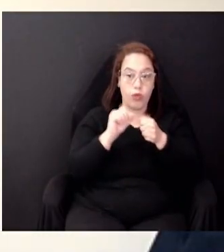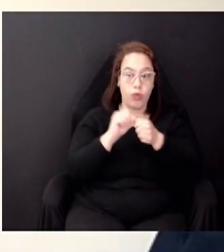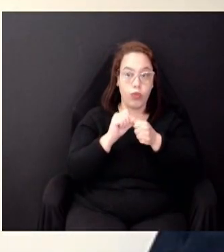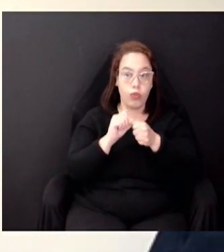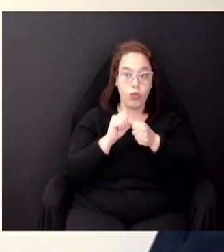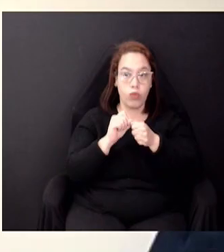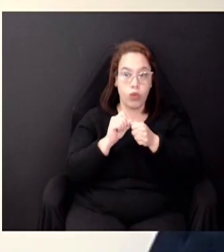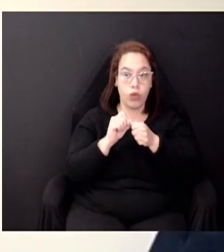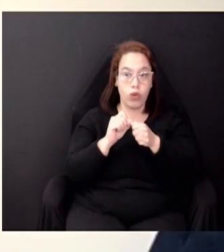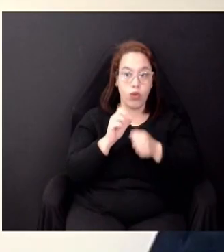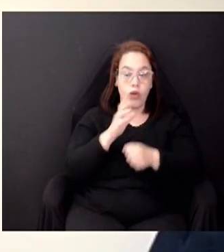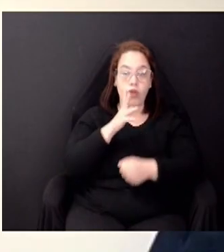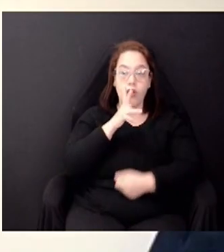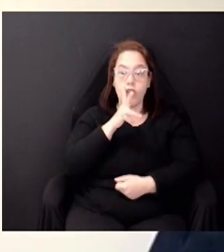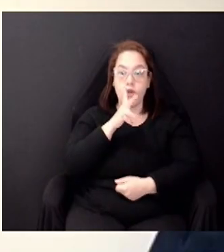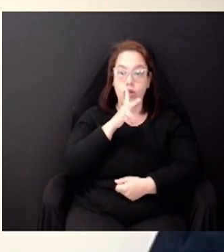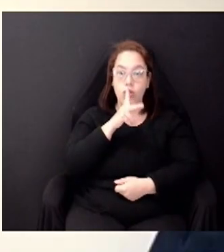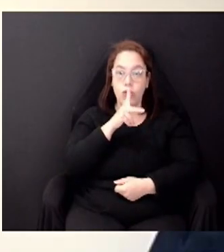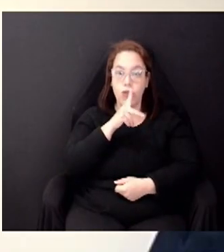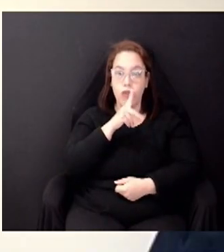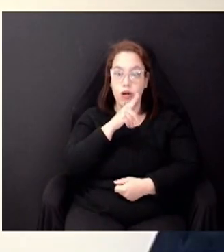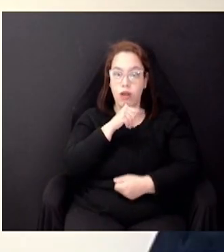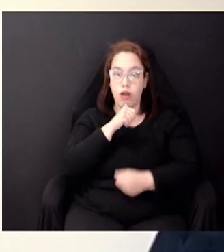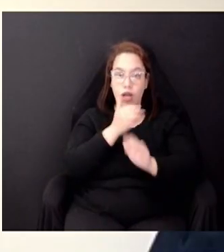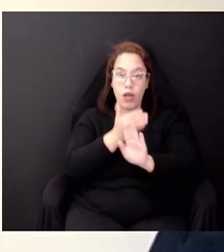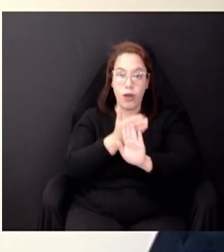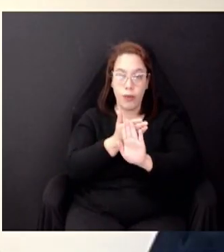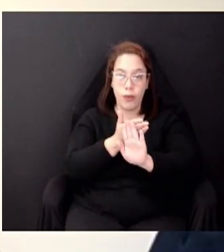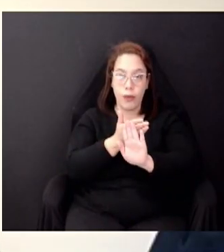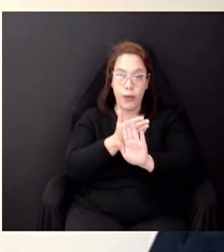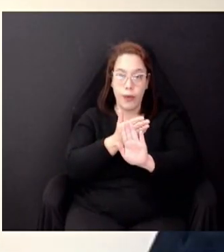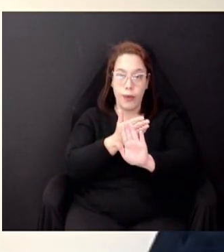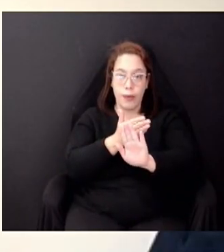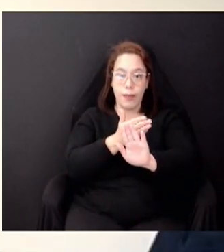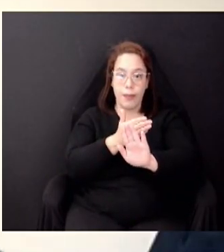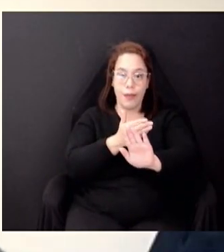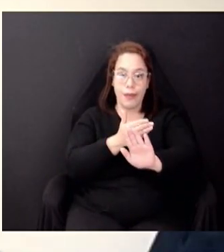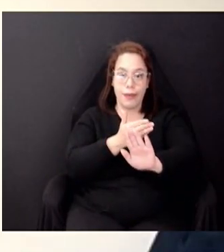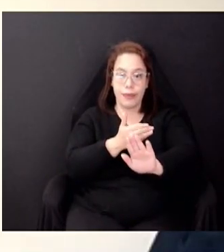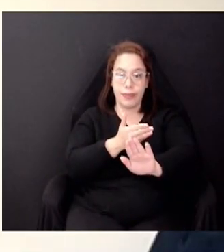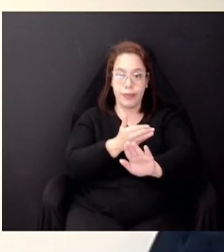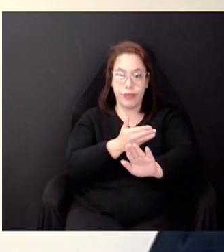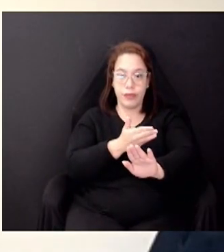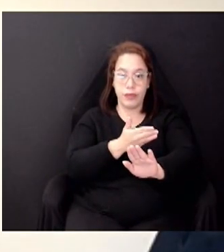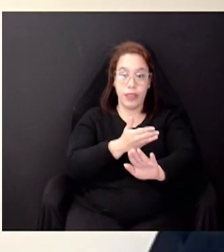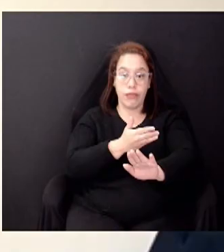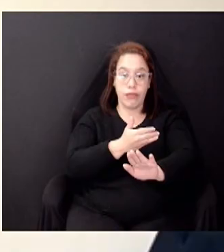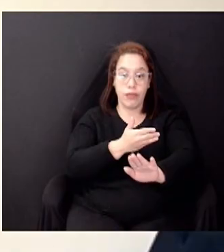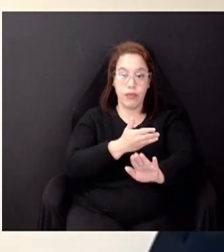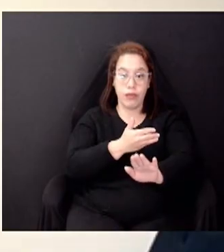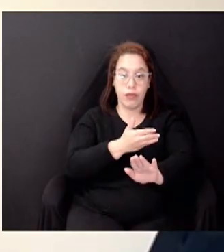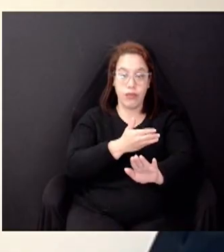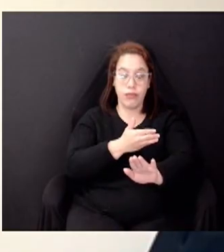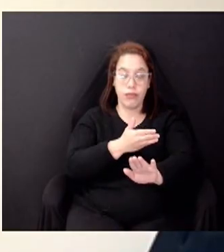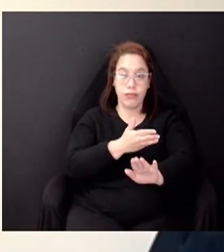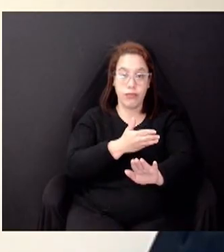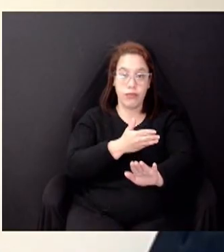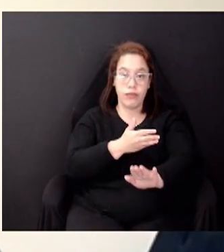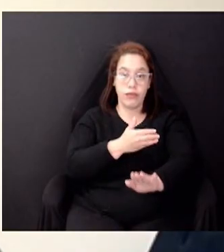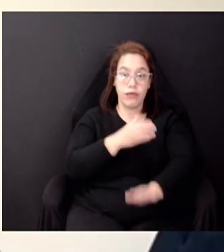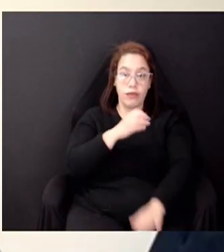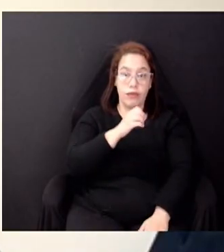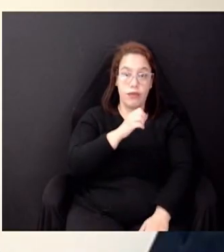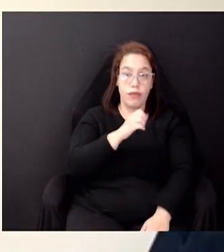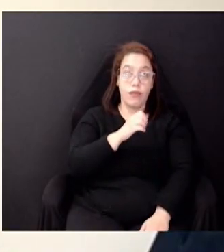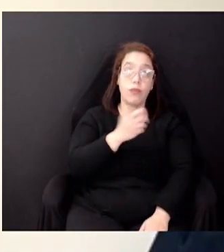gradual de retirada para essa abstinência não ser uma coisa tão intensa E aquela hora eu falei mais da parte que